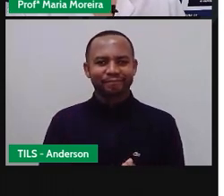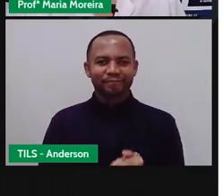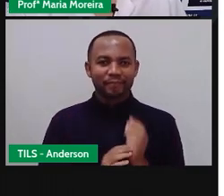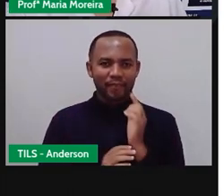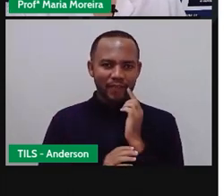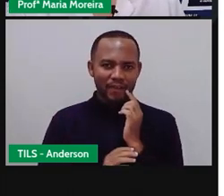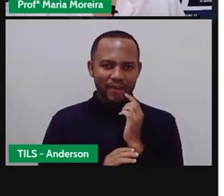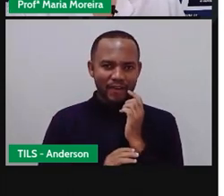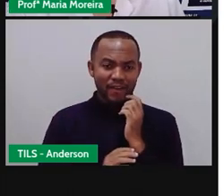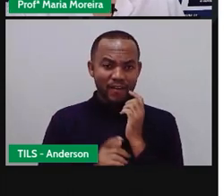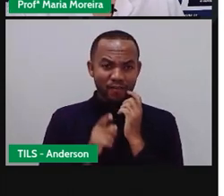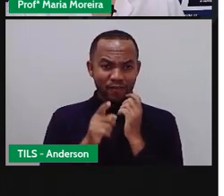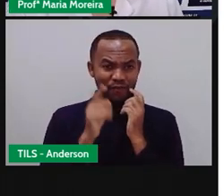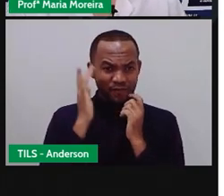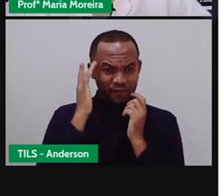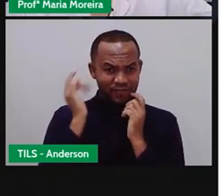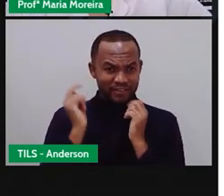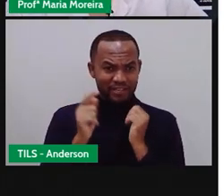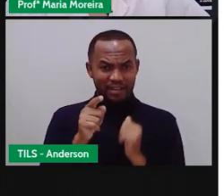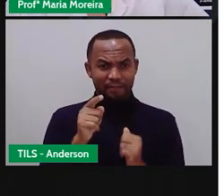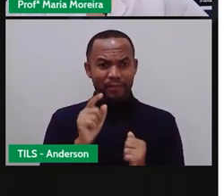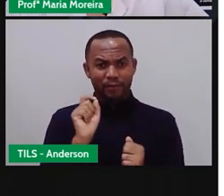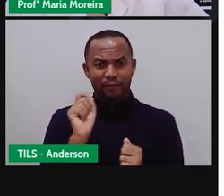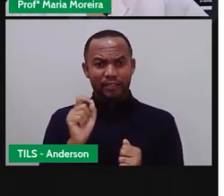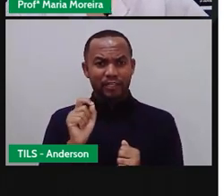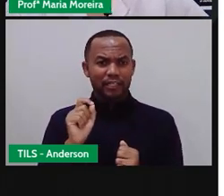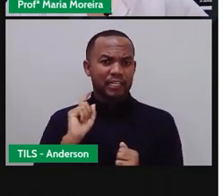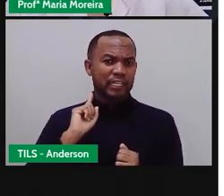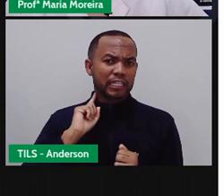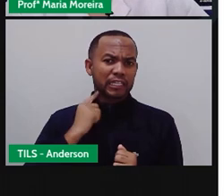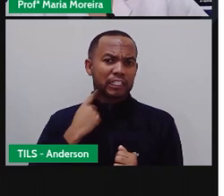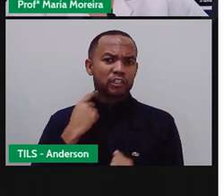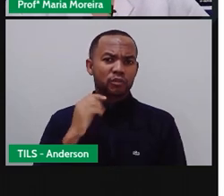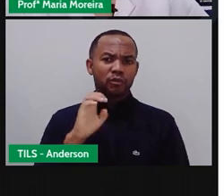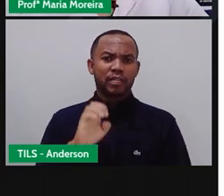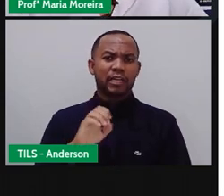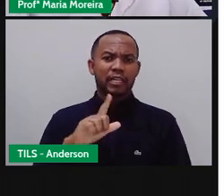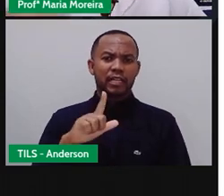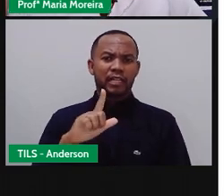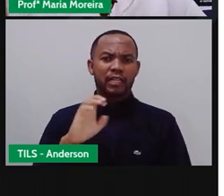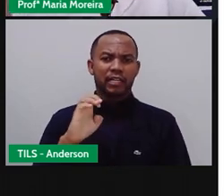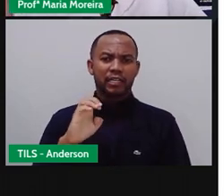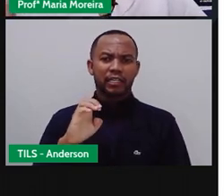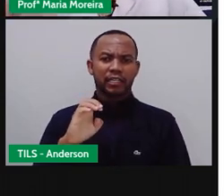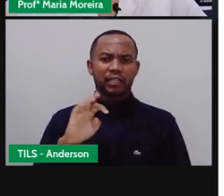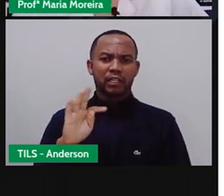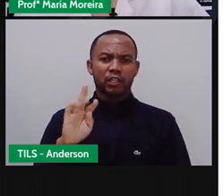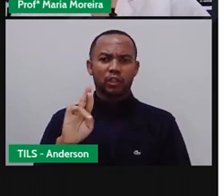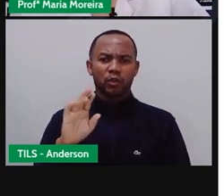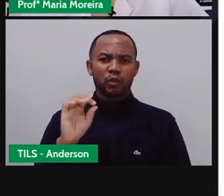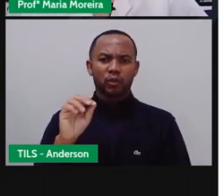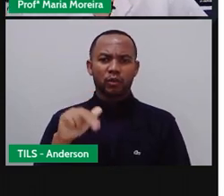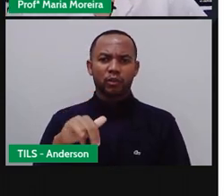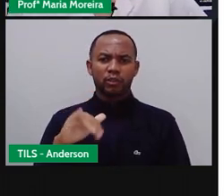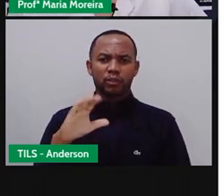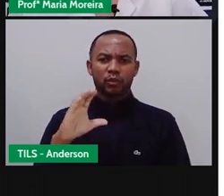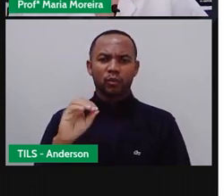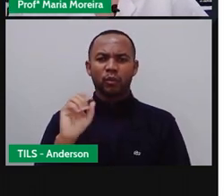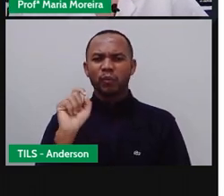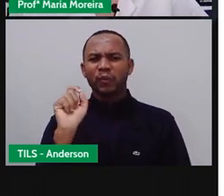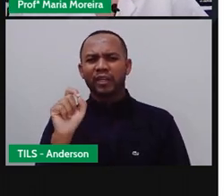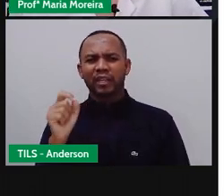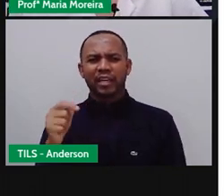bom você sabe o que é um lixo eletrônico a própria e falou sobre e aqui vendas